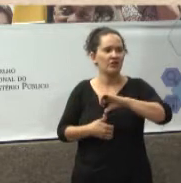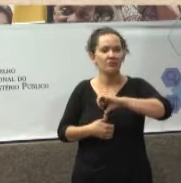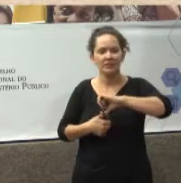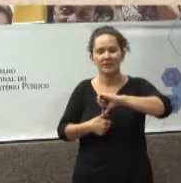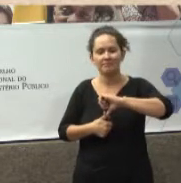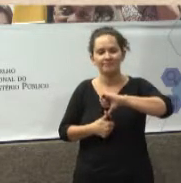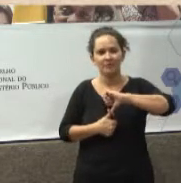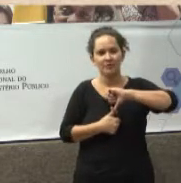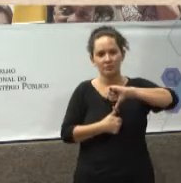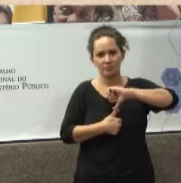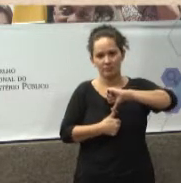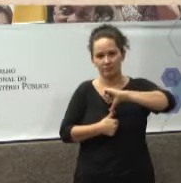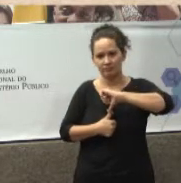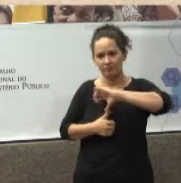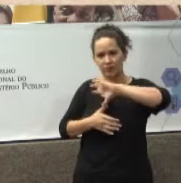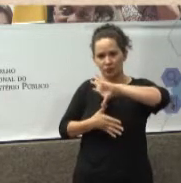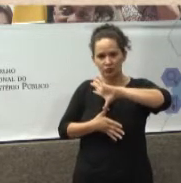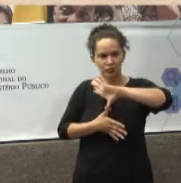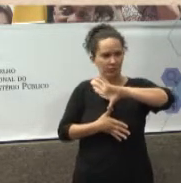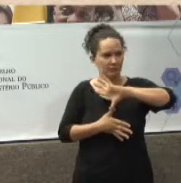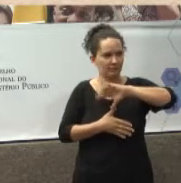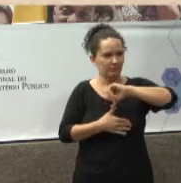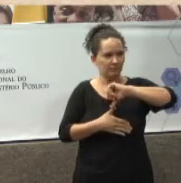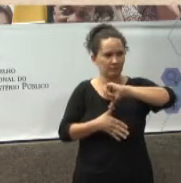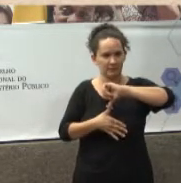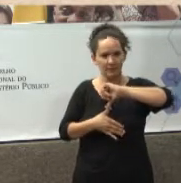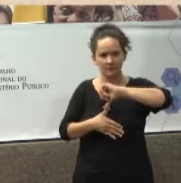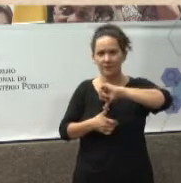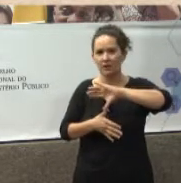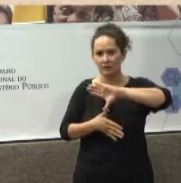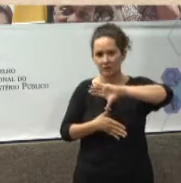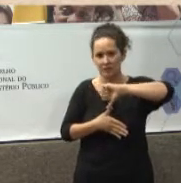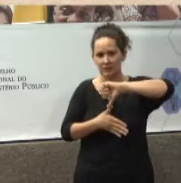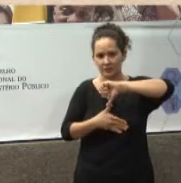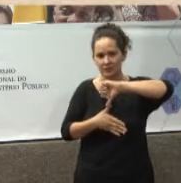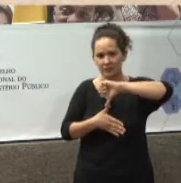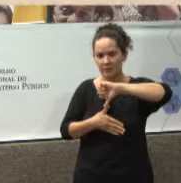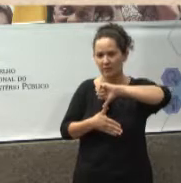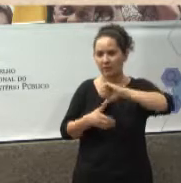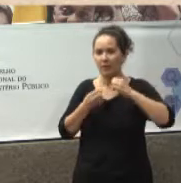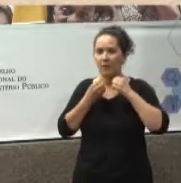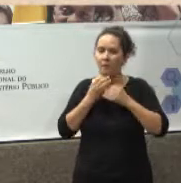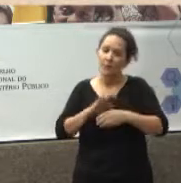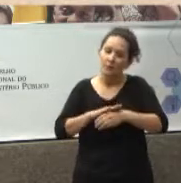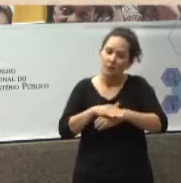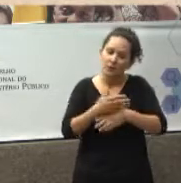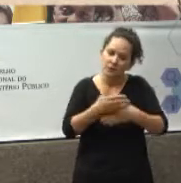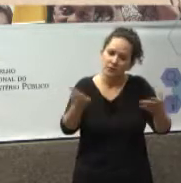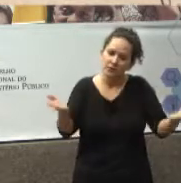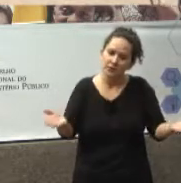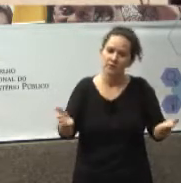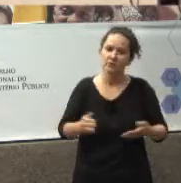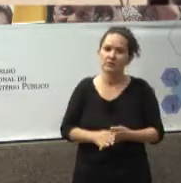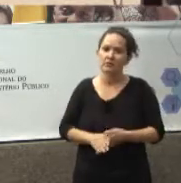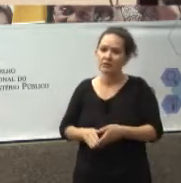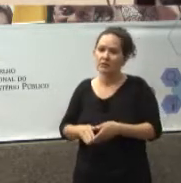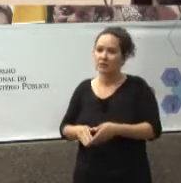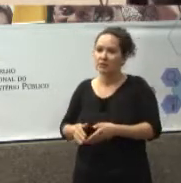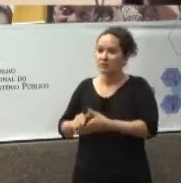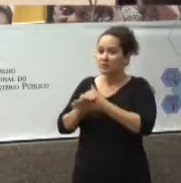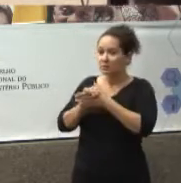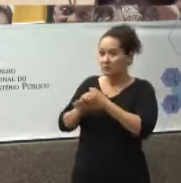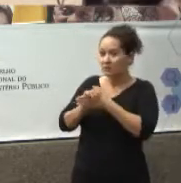palavra para sua exposição boa noite a todos saudando o conselheiro